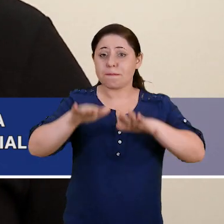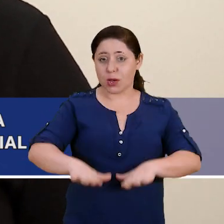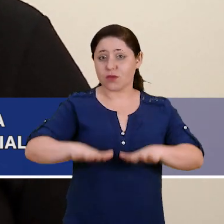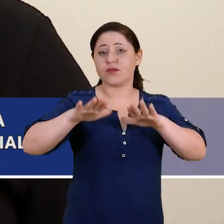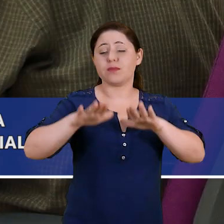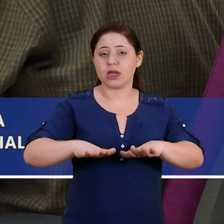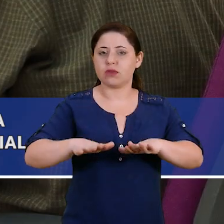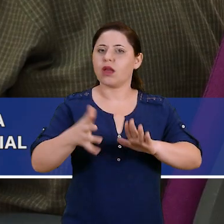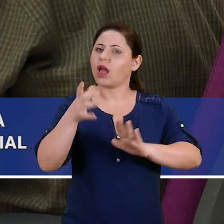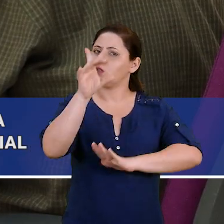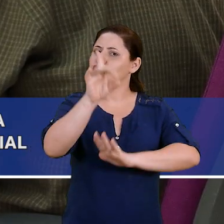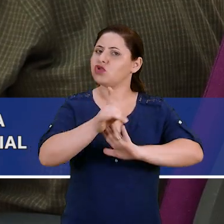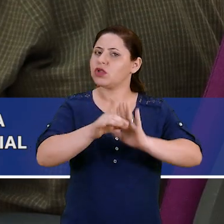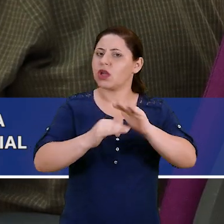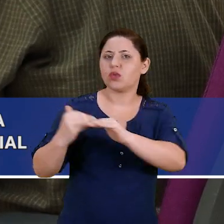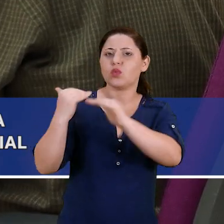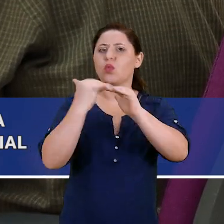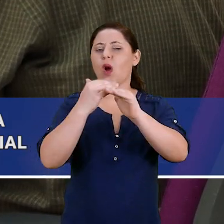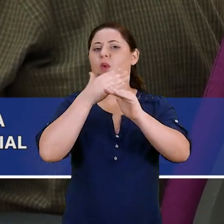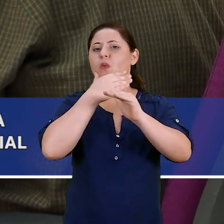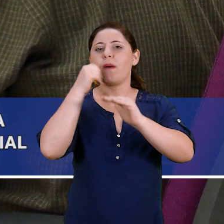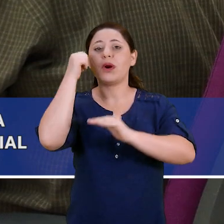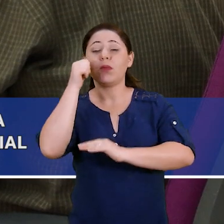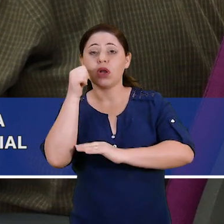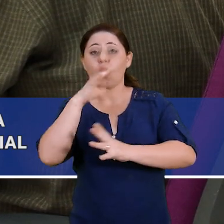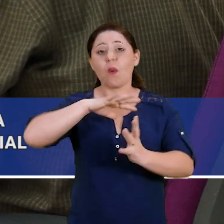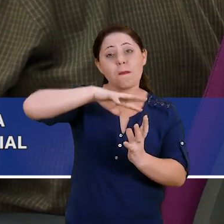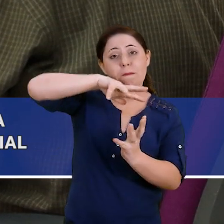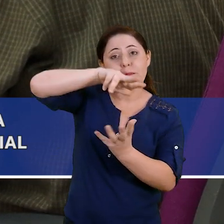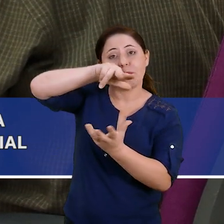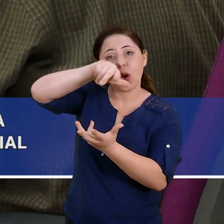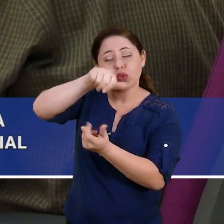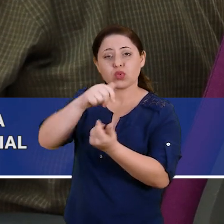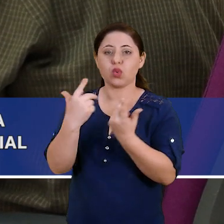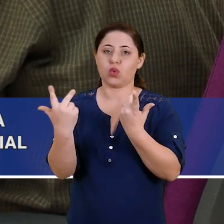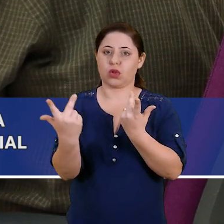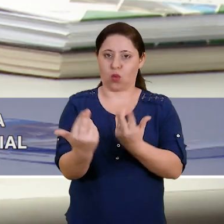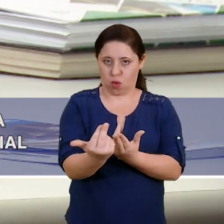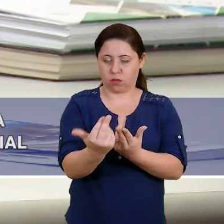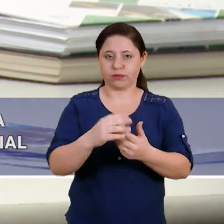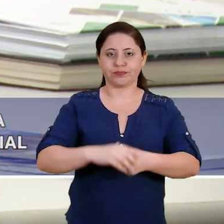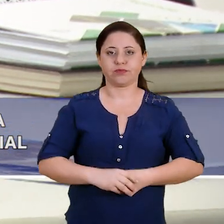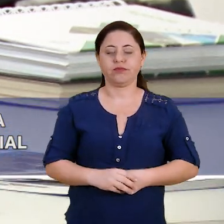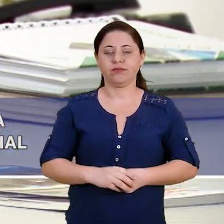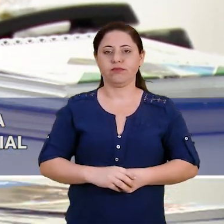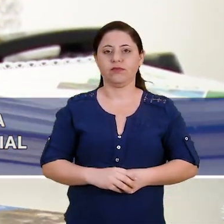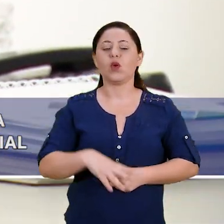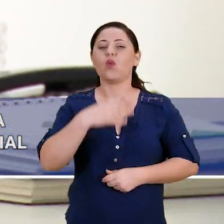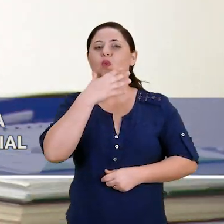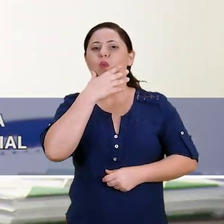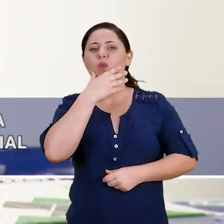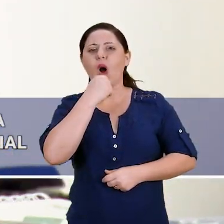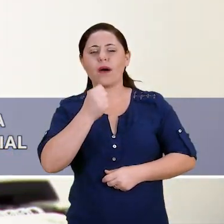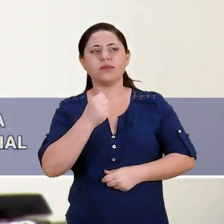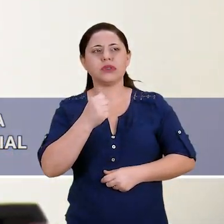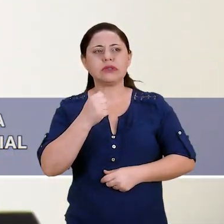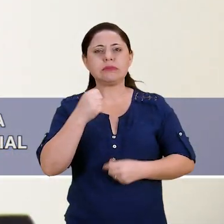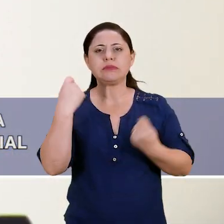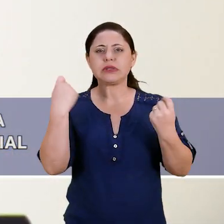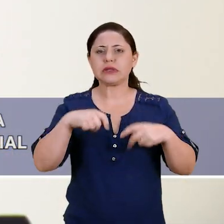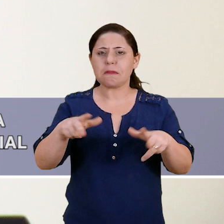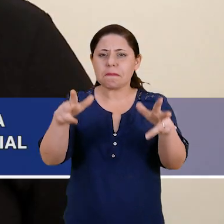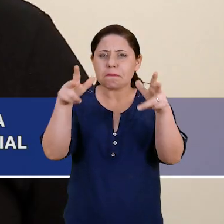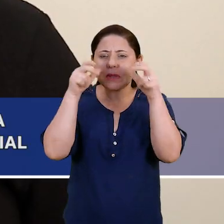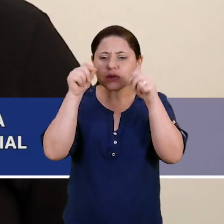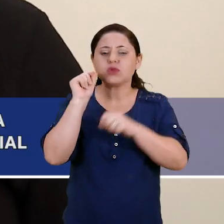vê no dicionário, um movimento, algo que quer direitos iguais para homens e mulheres, ou seja, um mundo igualitário. Então a gente tem